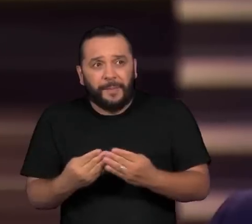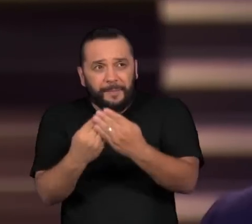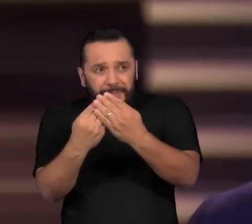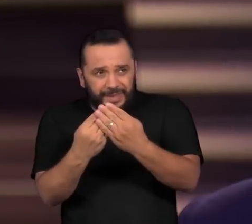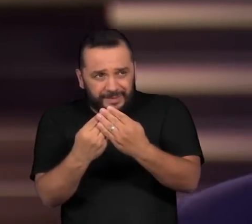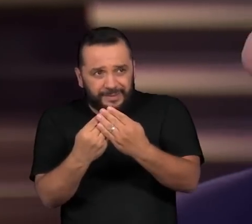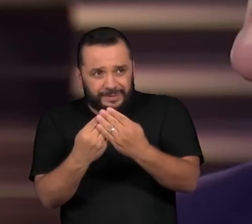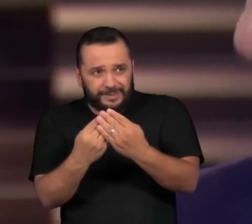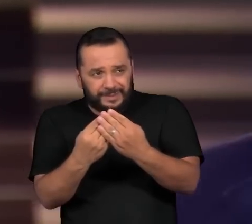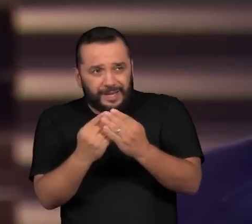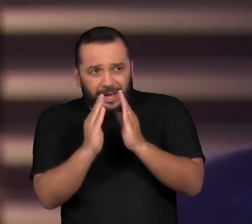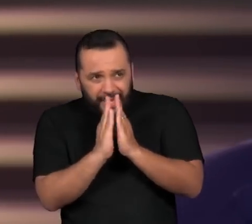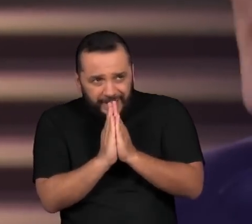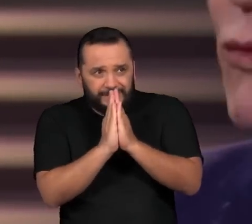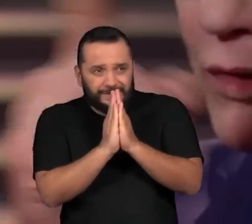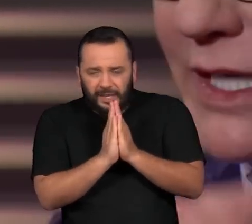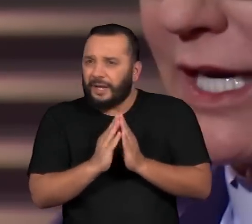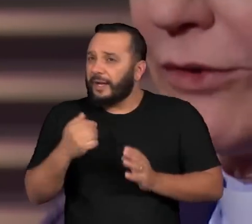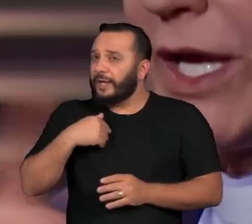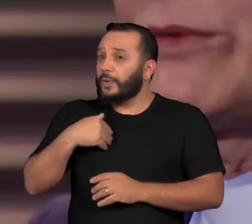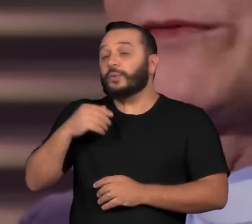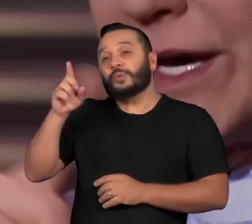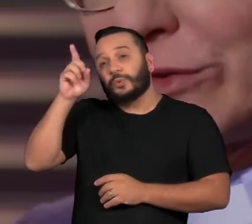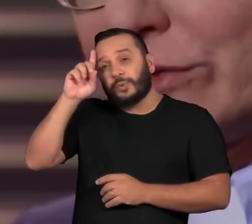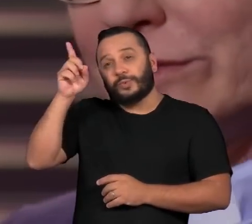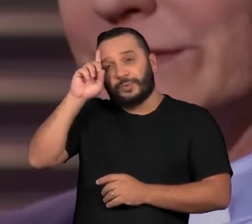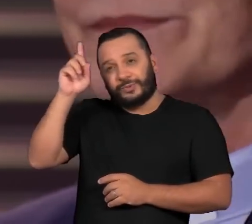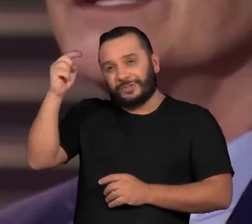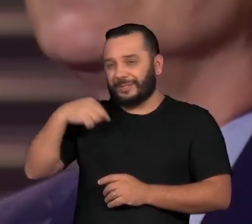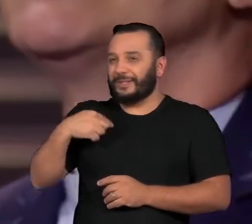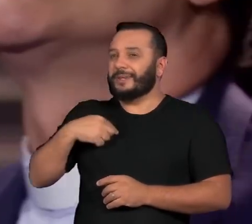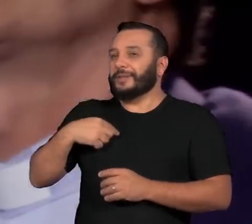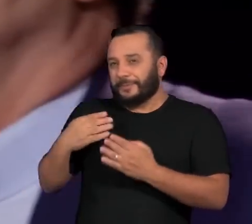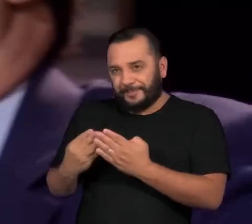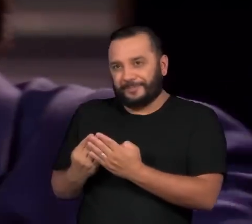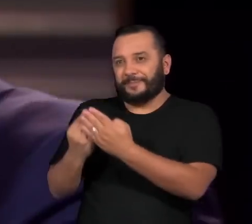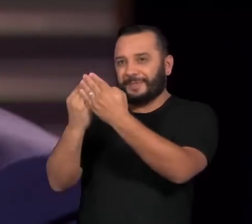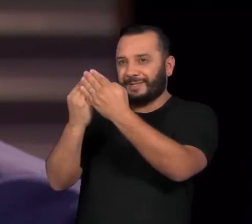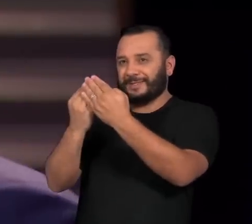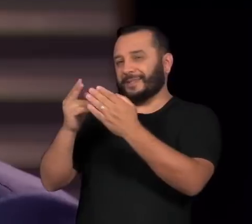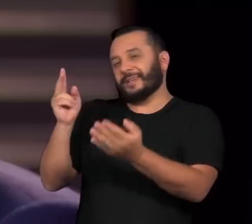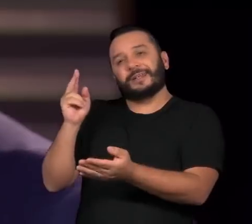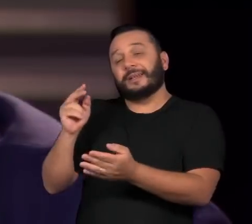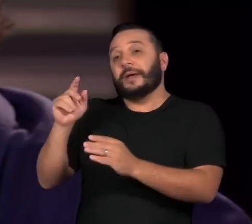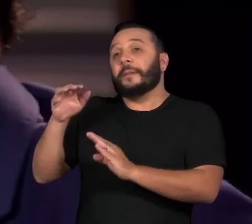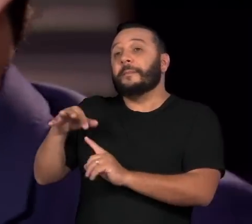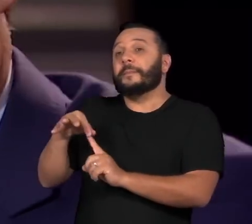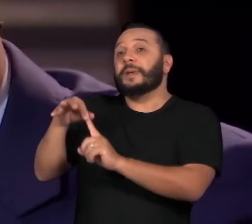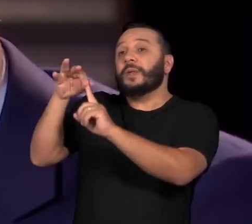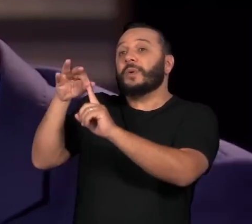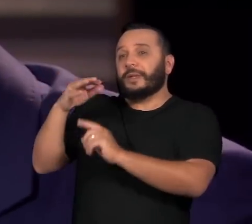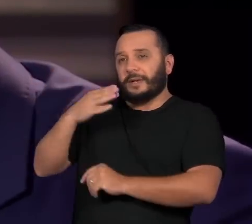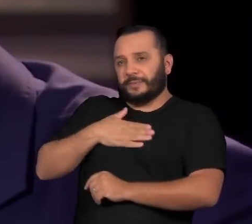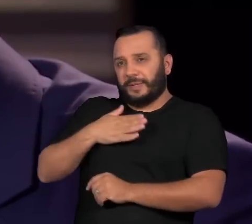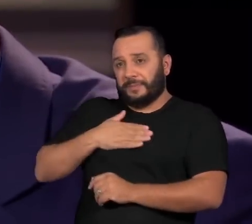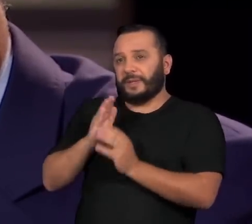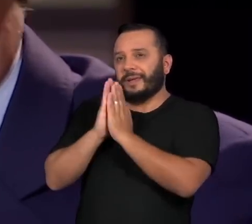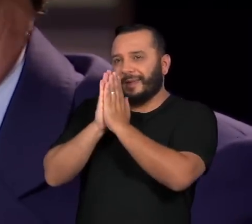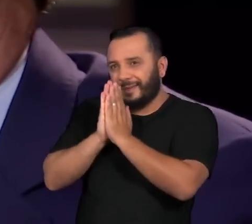Olha, eu sou de missa diária, é o contrário, é o inverso. É o inverso. O que é prioridade para mim?